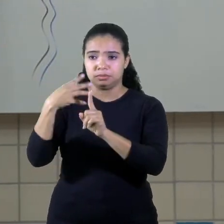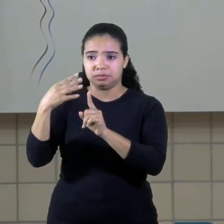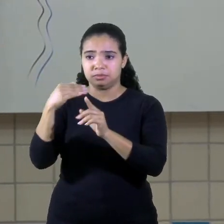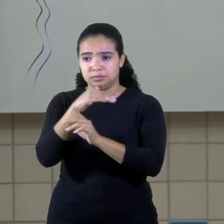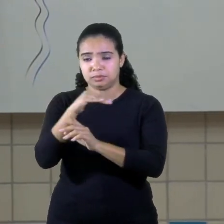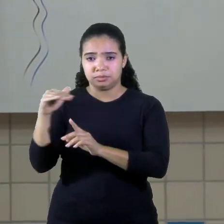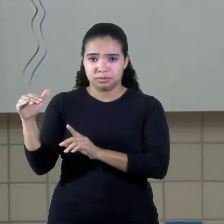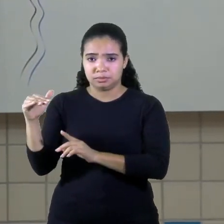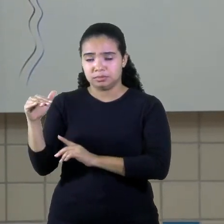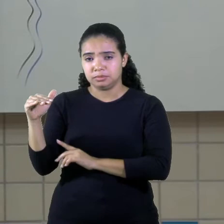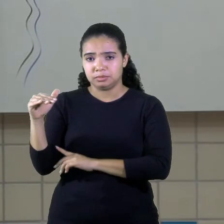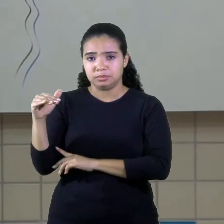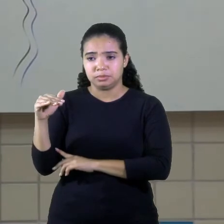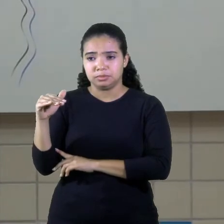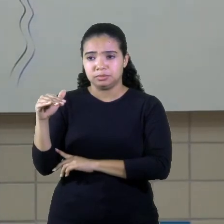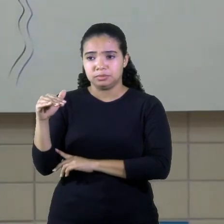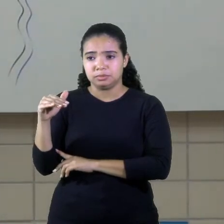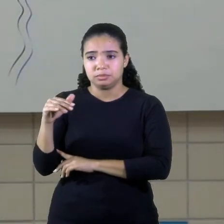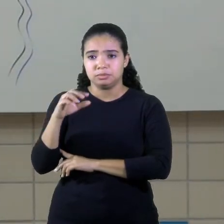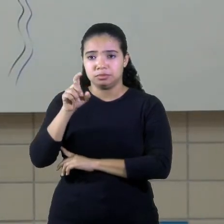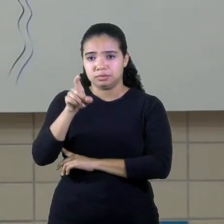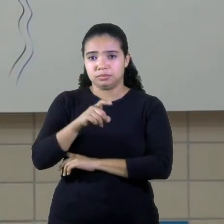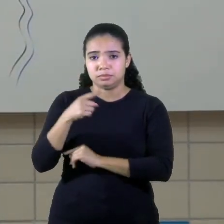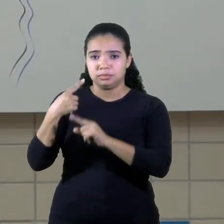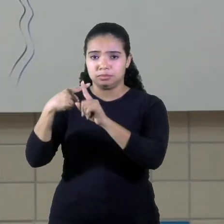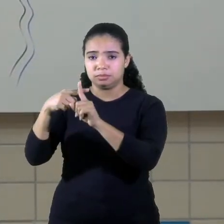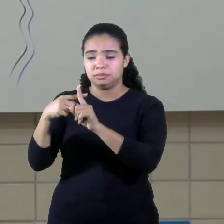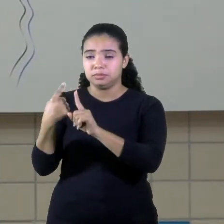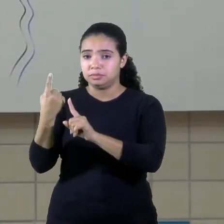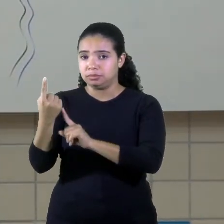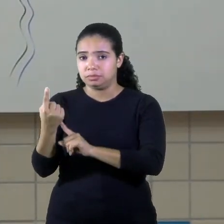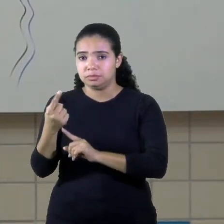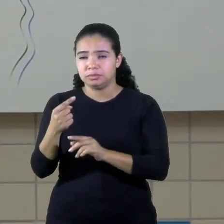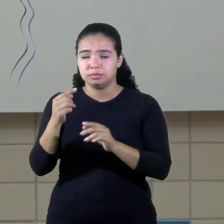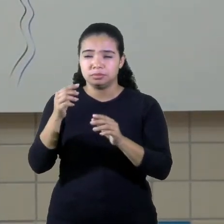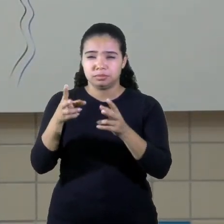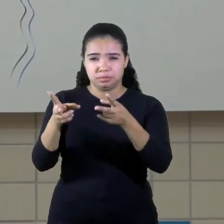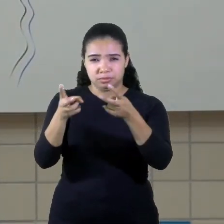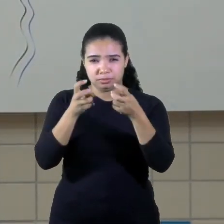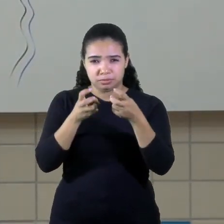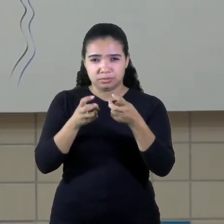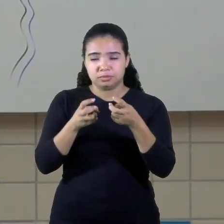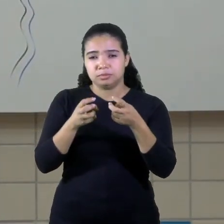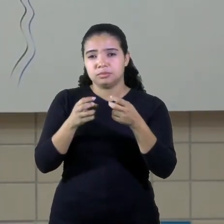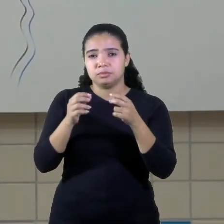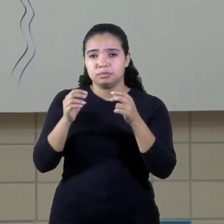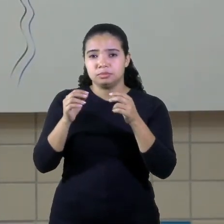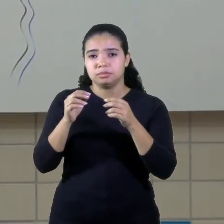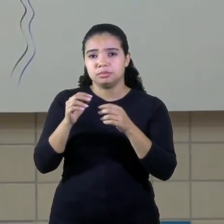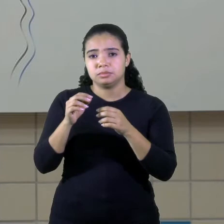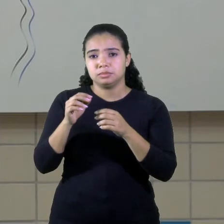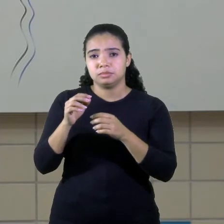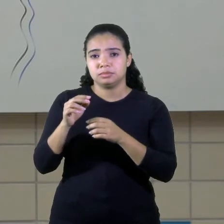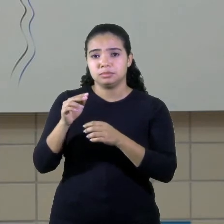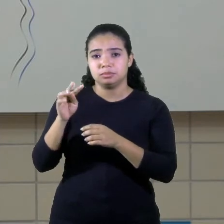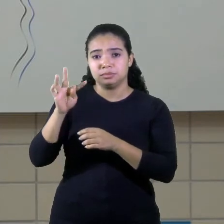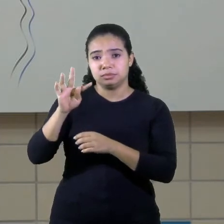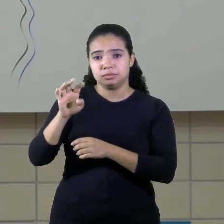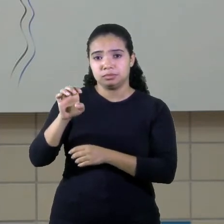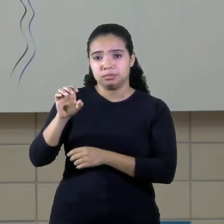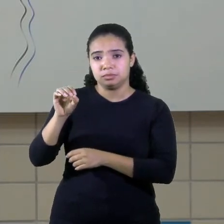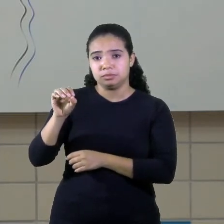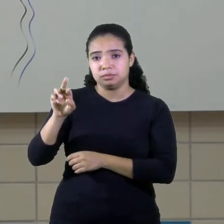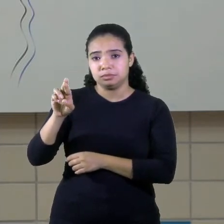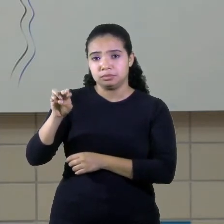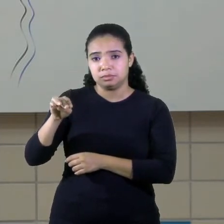sobre x mais 1. Percebam que o pensamento do Teorema de Tales já foi aplicado.